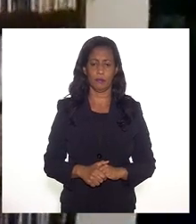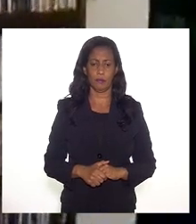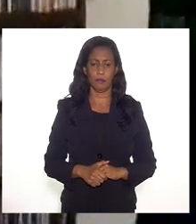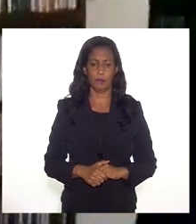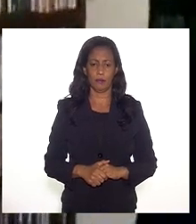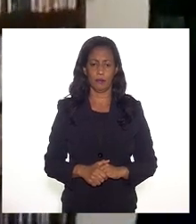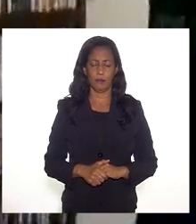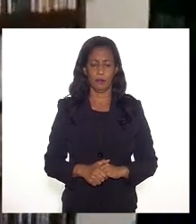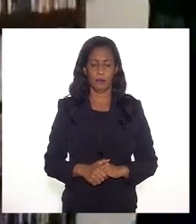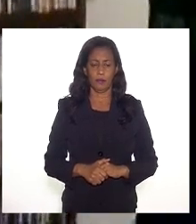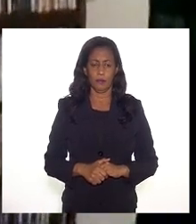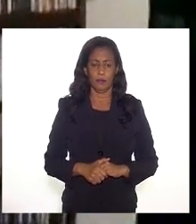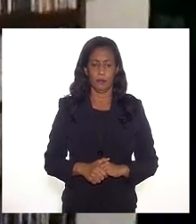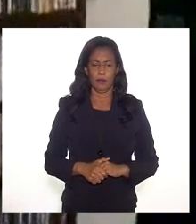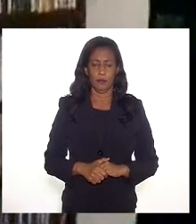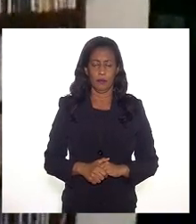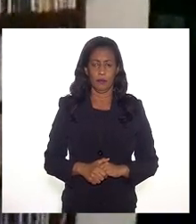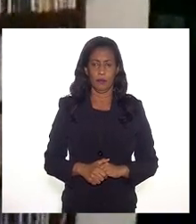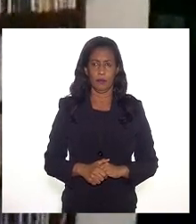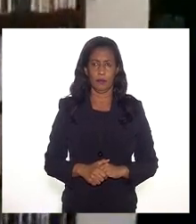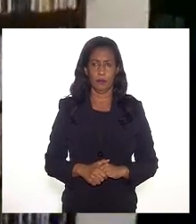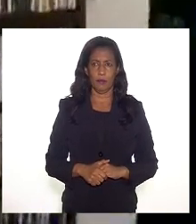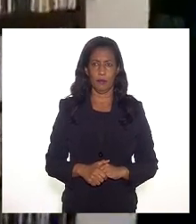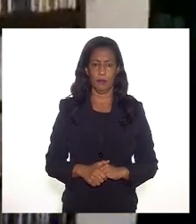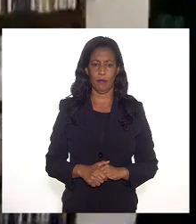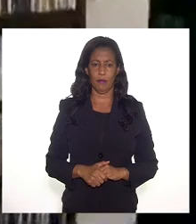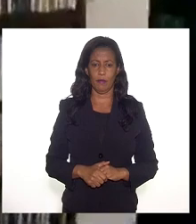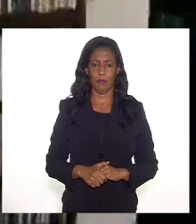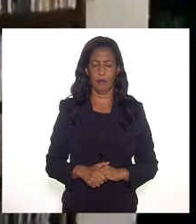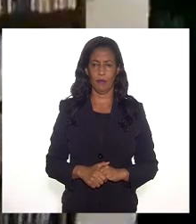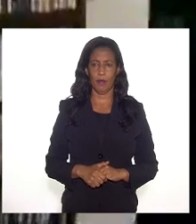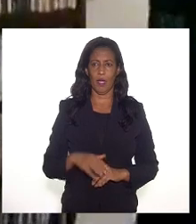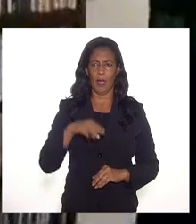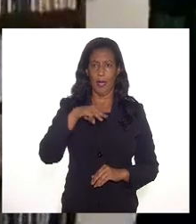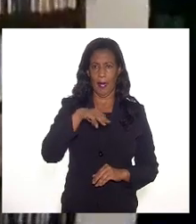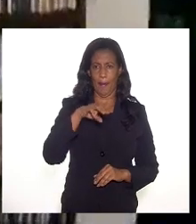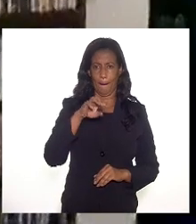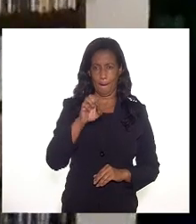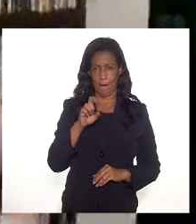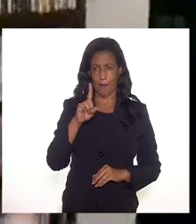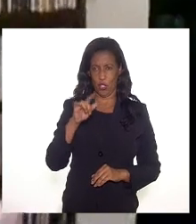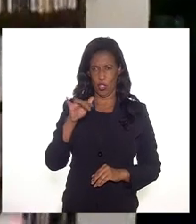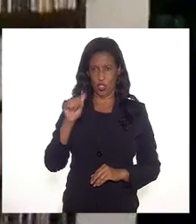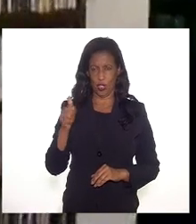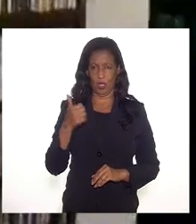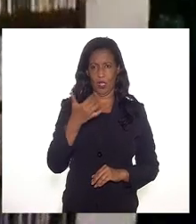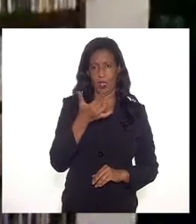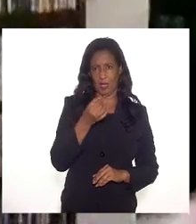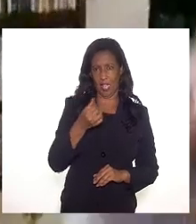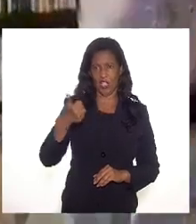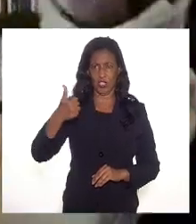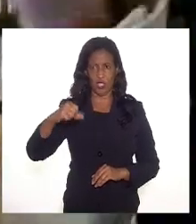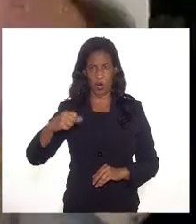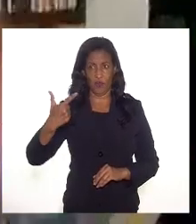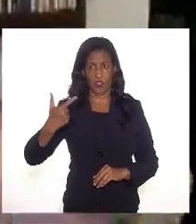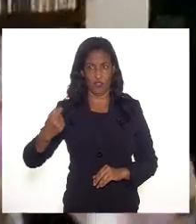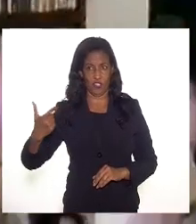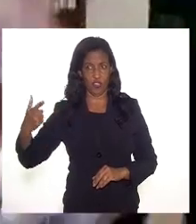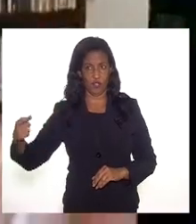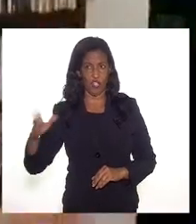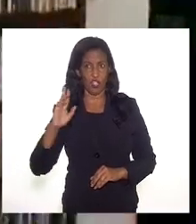a medida provisória 10 19 dezembro de 2020 já